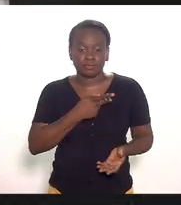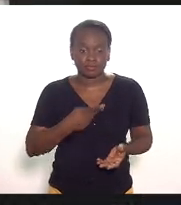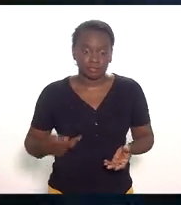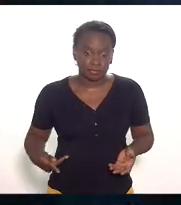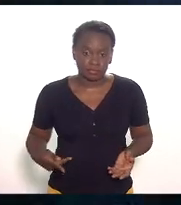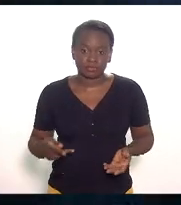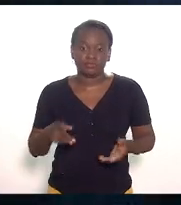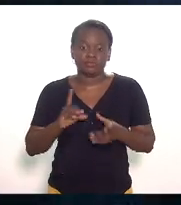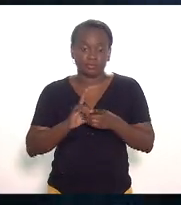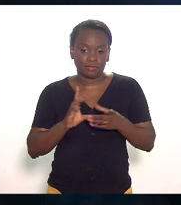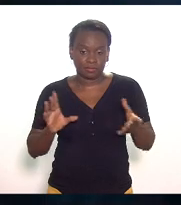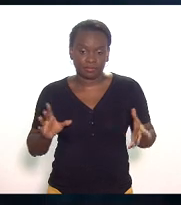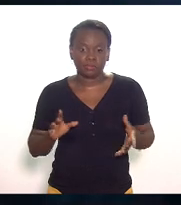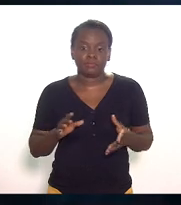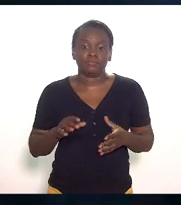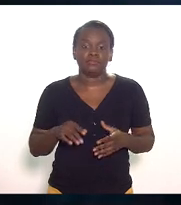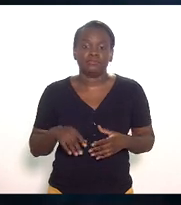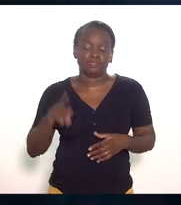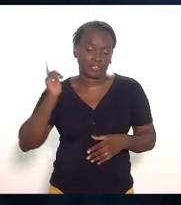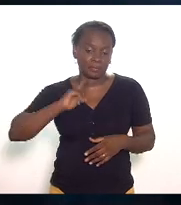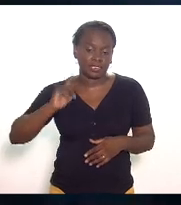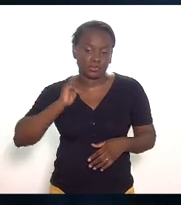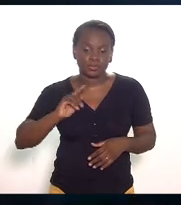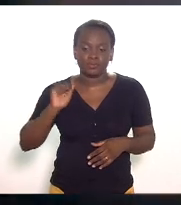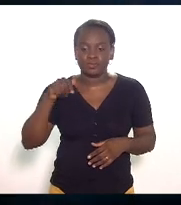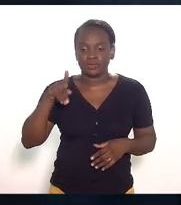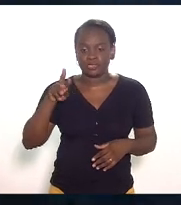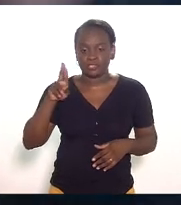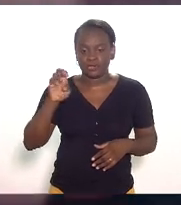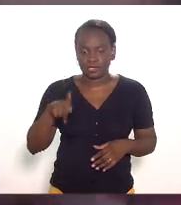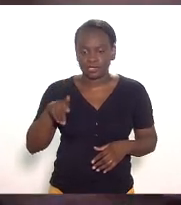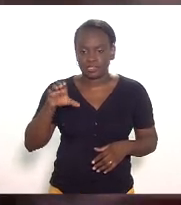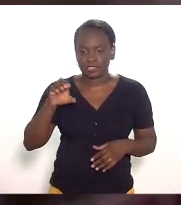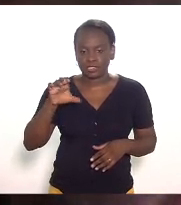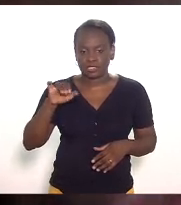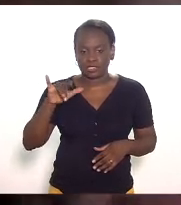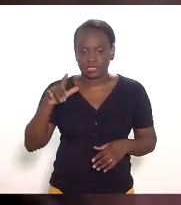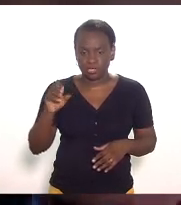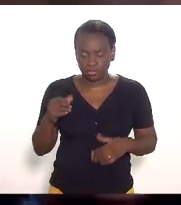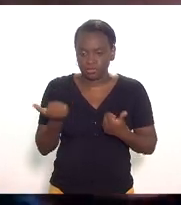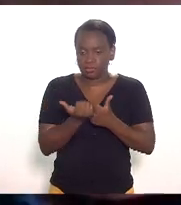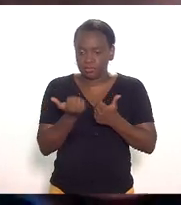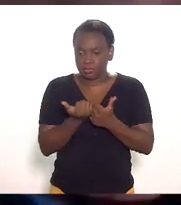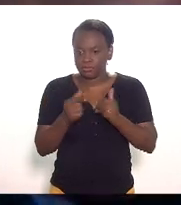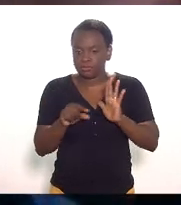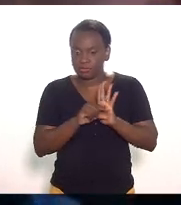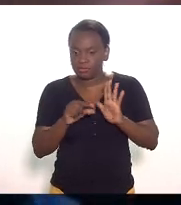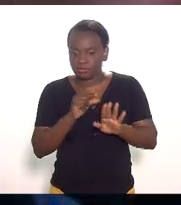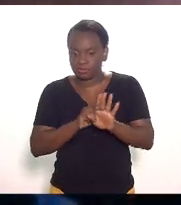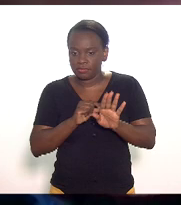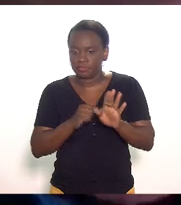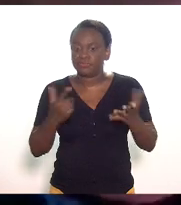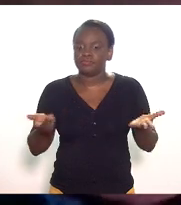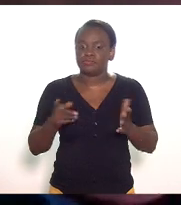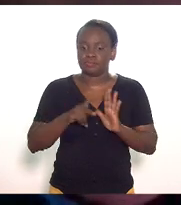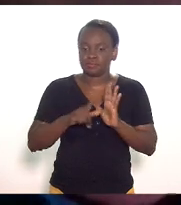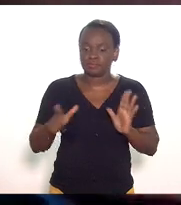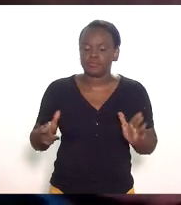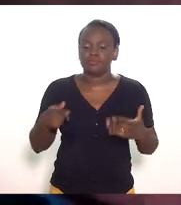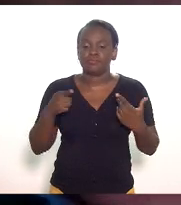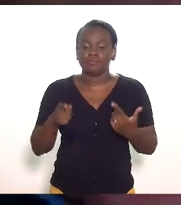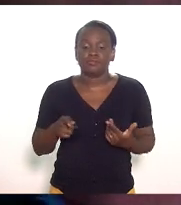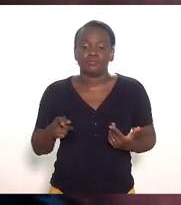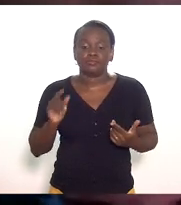Presidente democrático rubro-negro, André Siciliano, nesse caso, coautor desse projeto, que